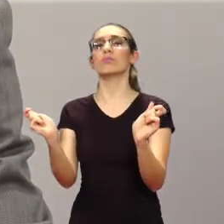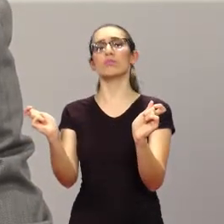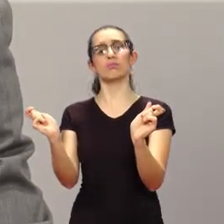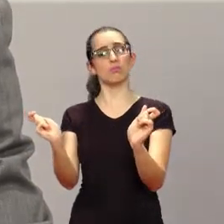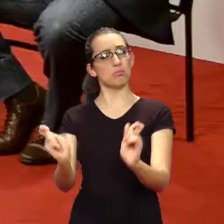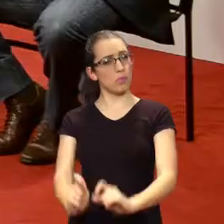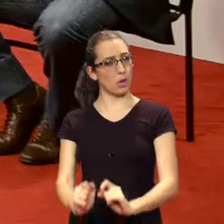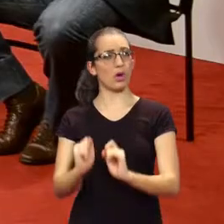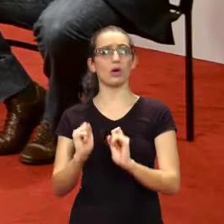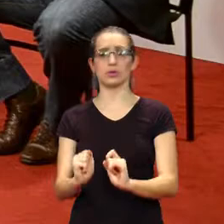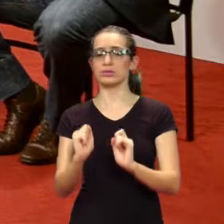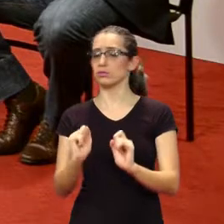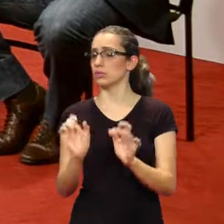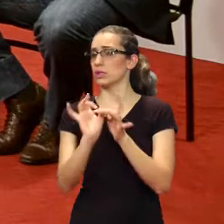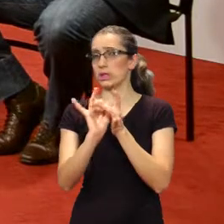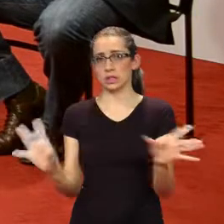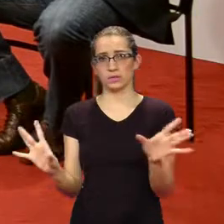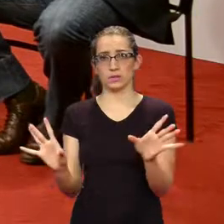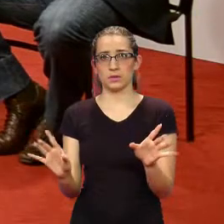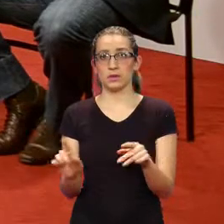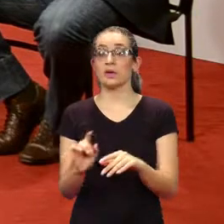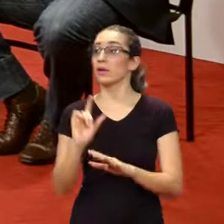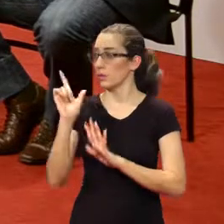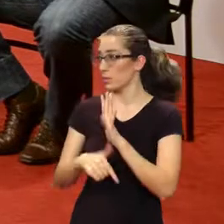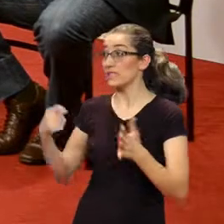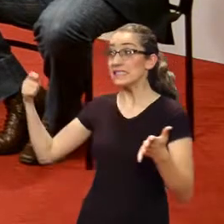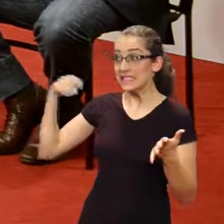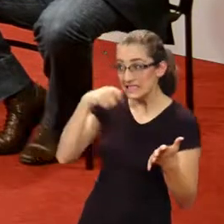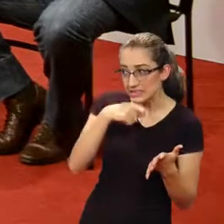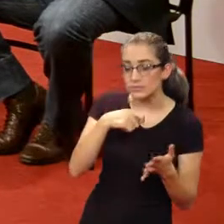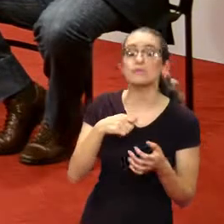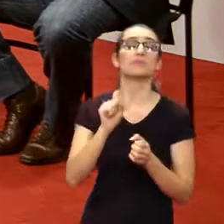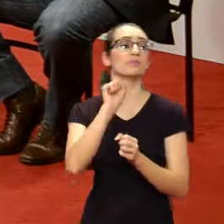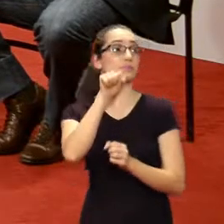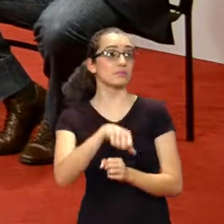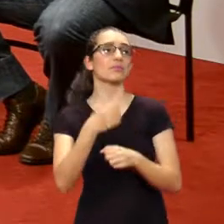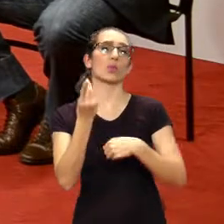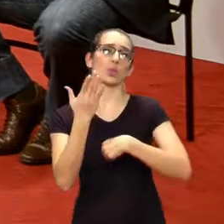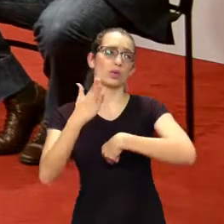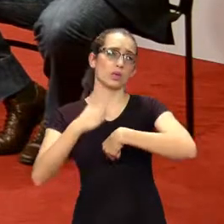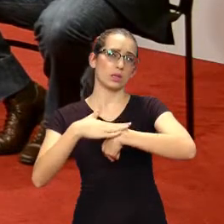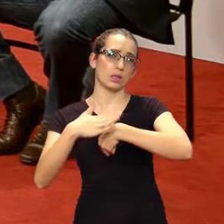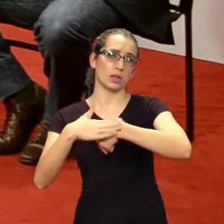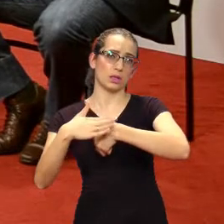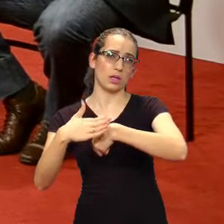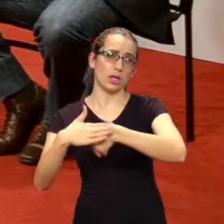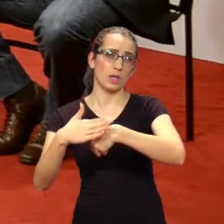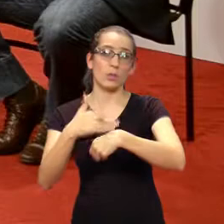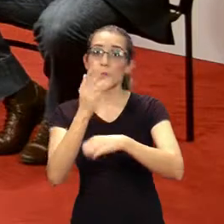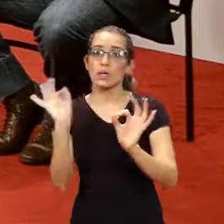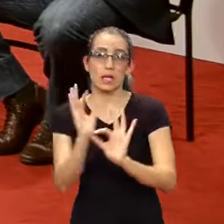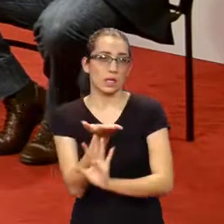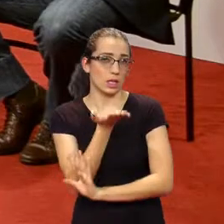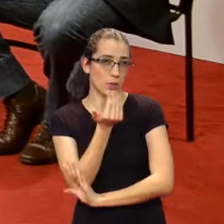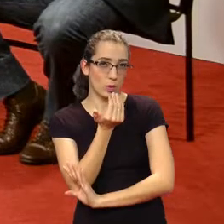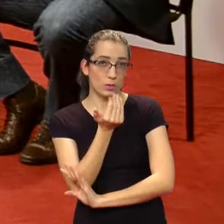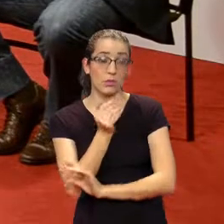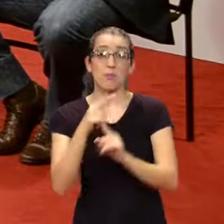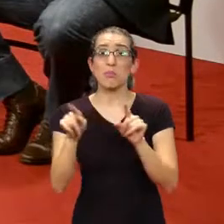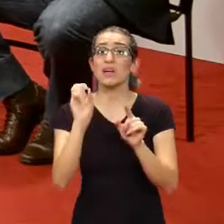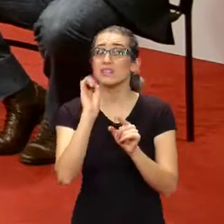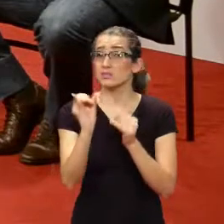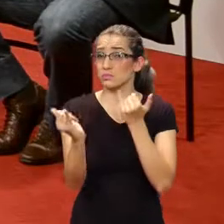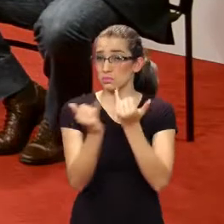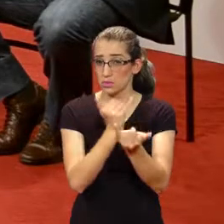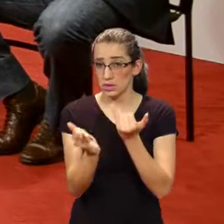comer. Toda ela de uma vez. Vai, escova os dentes depois. E permanece durante um longo período com a boca limpa.